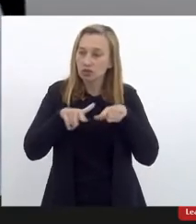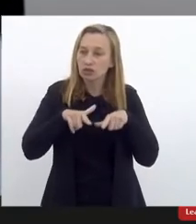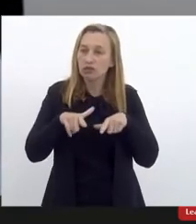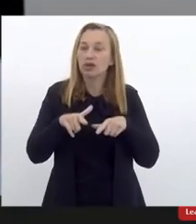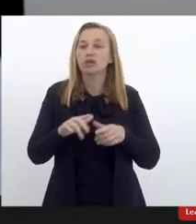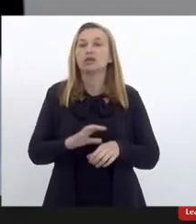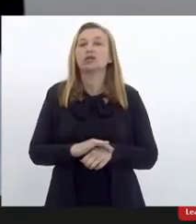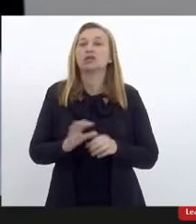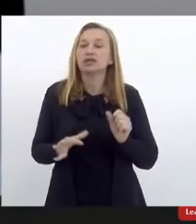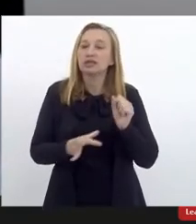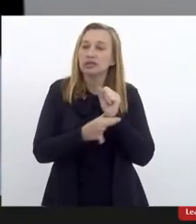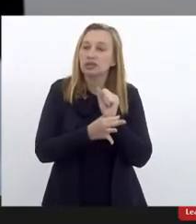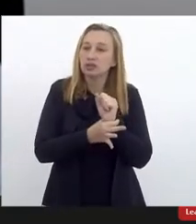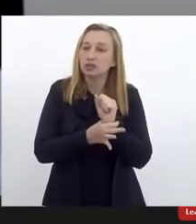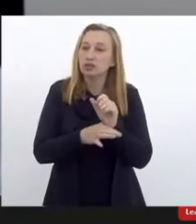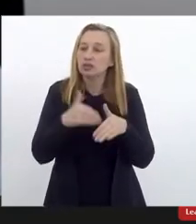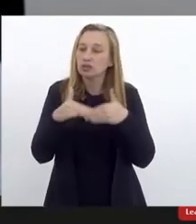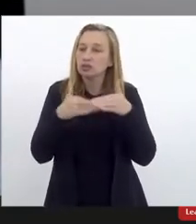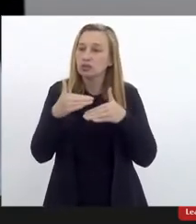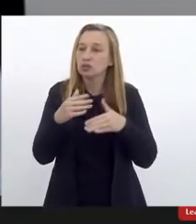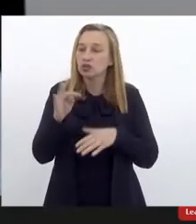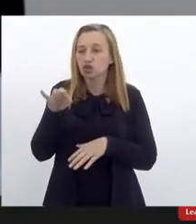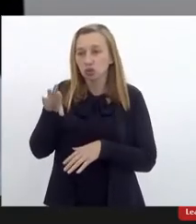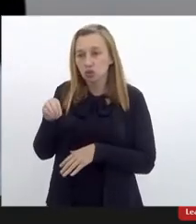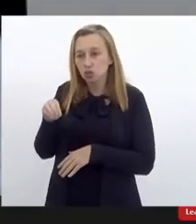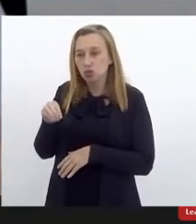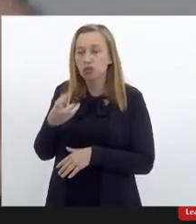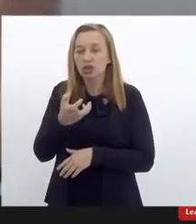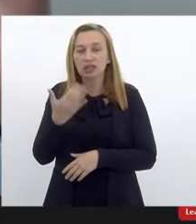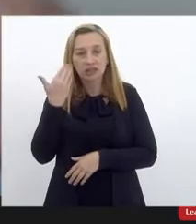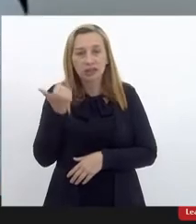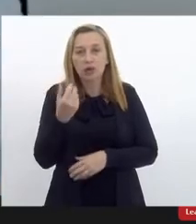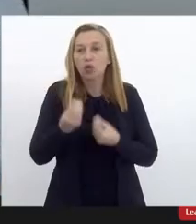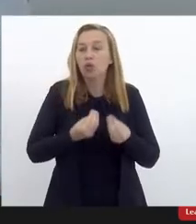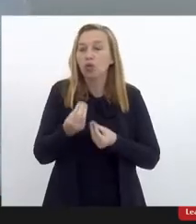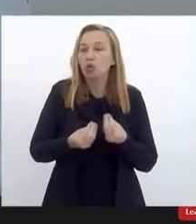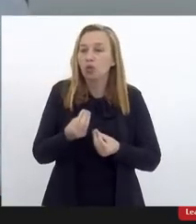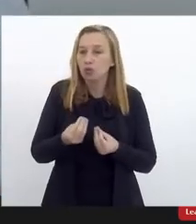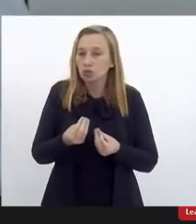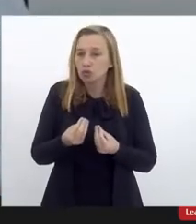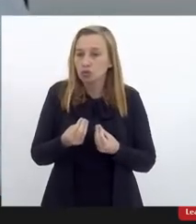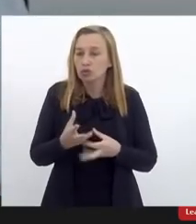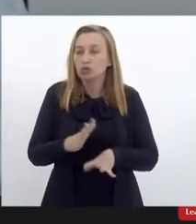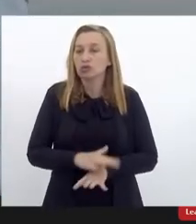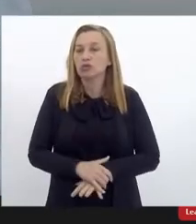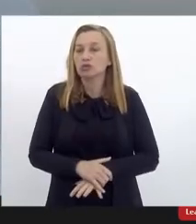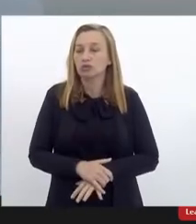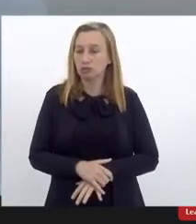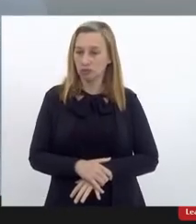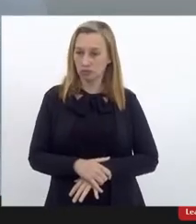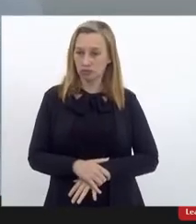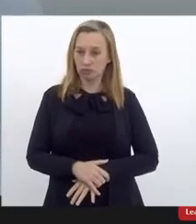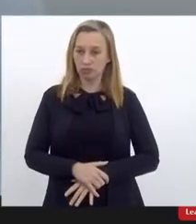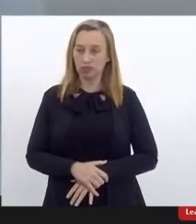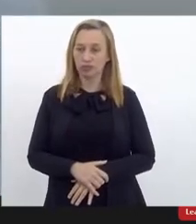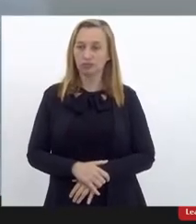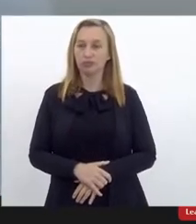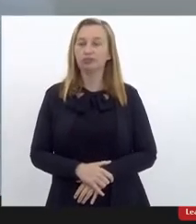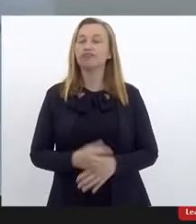né, em matéria de progressão por titulação. Queria saber como é que isso está colocado.